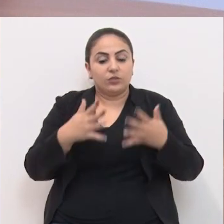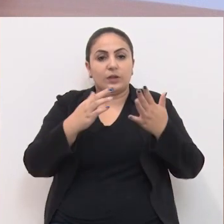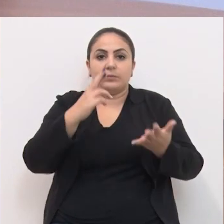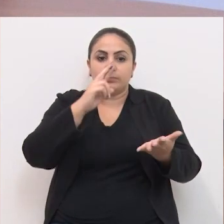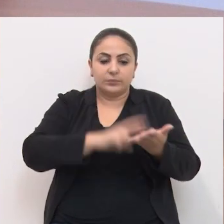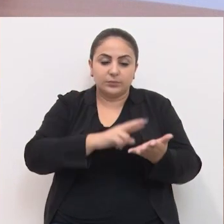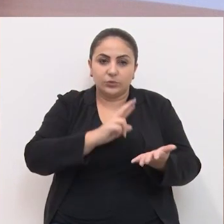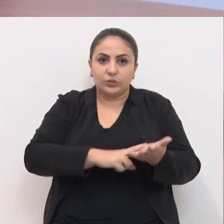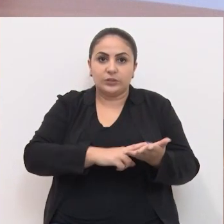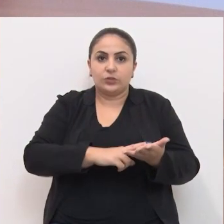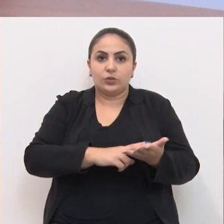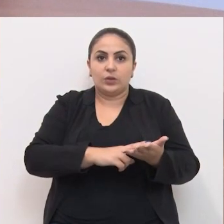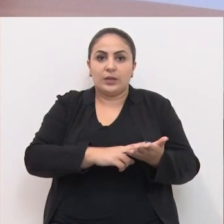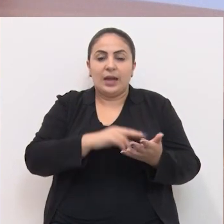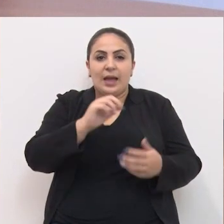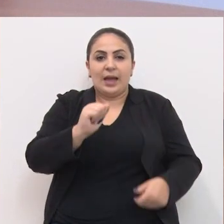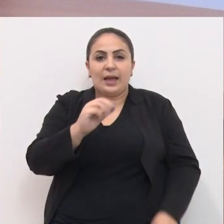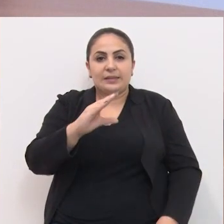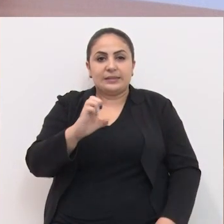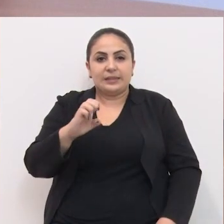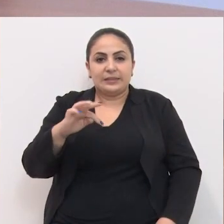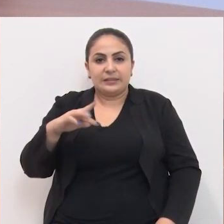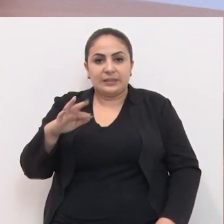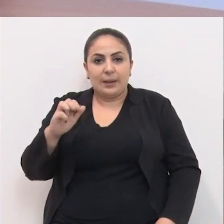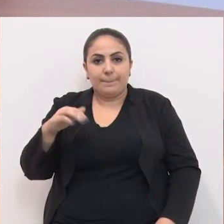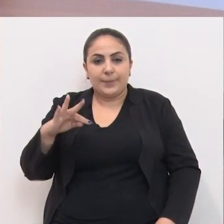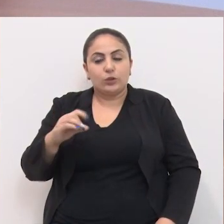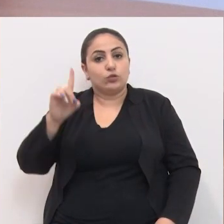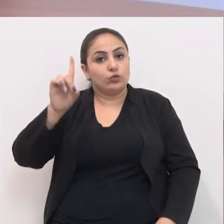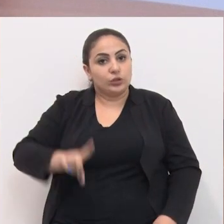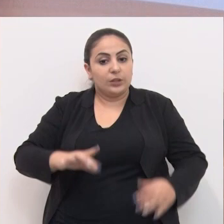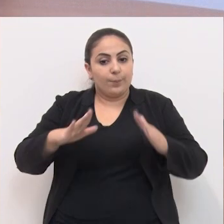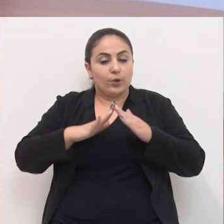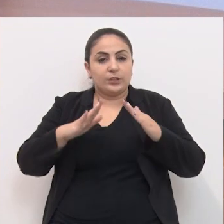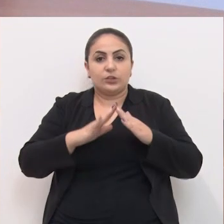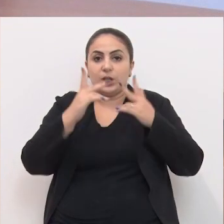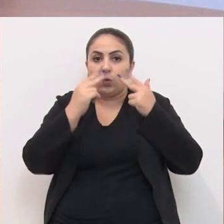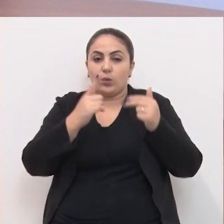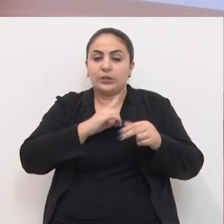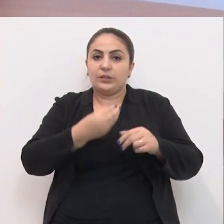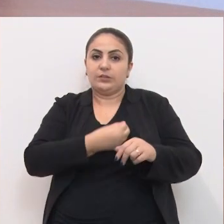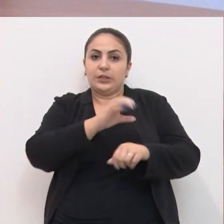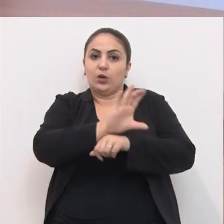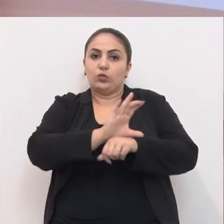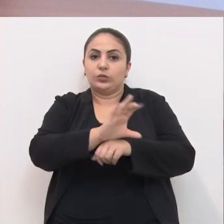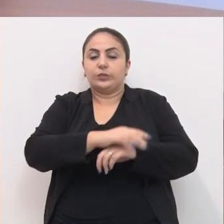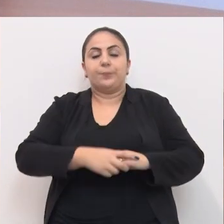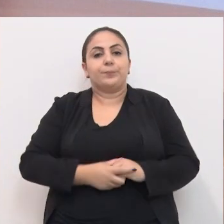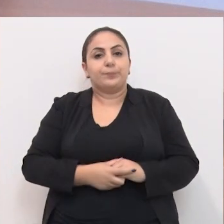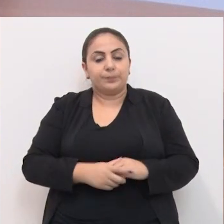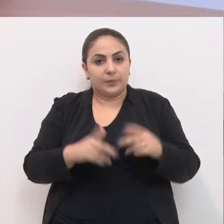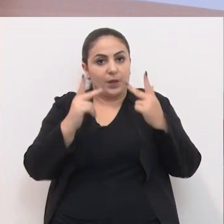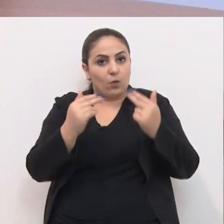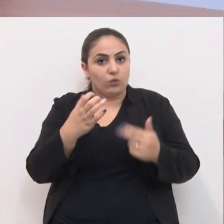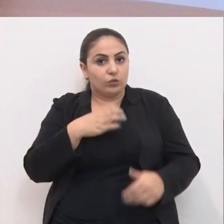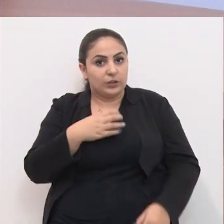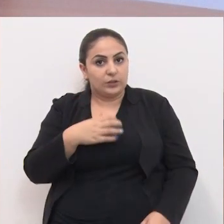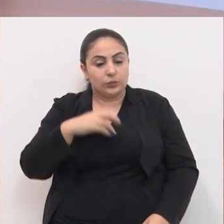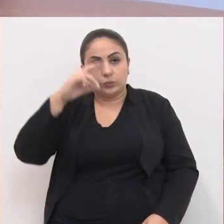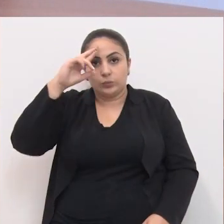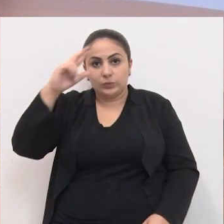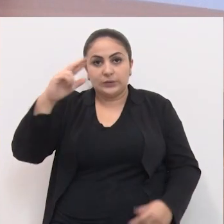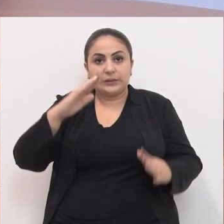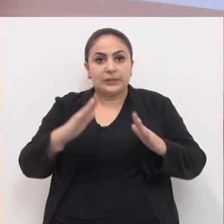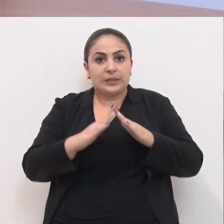e a área da educação. Também foi derrubado o veto ao texto do vereador Patrick Cavalcante, que cria a